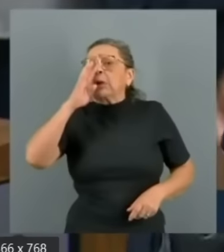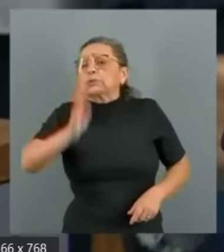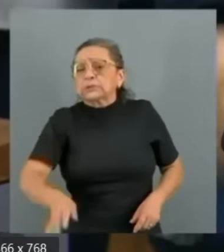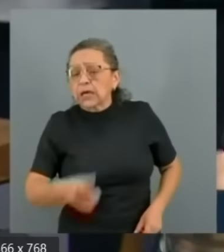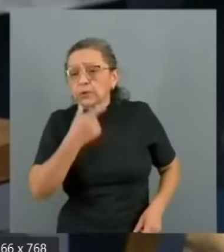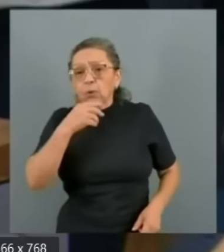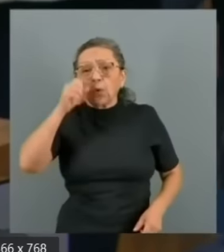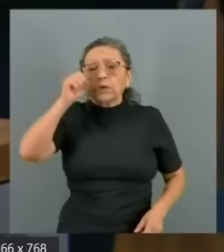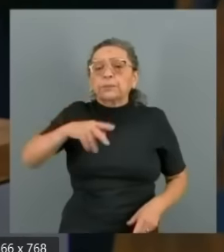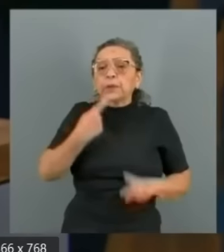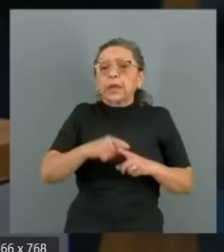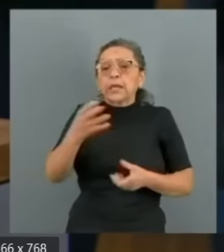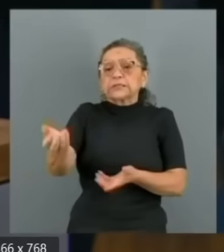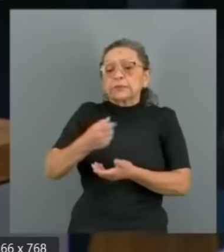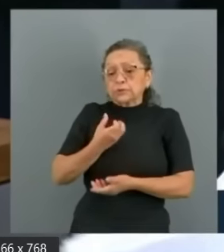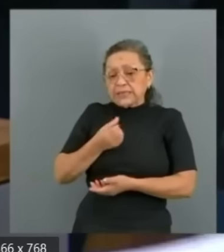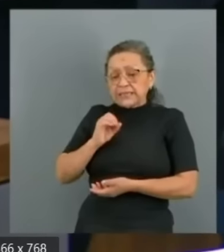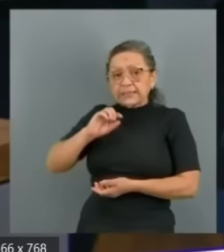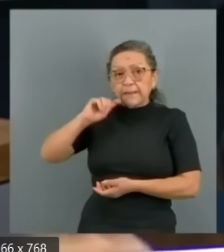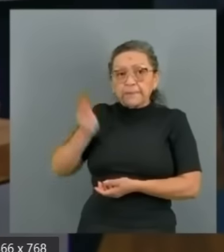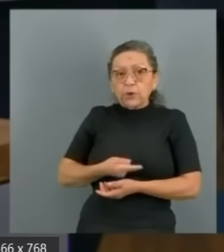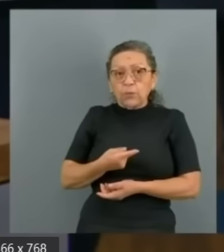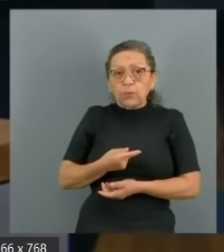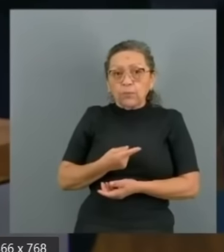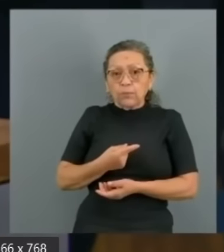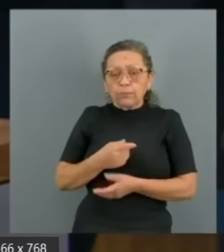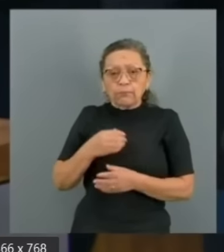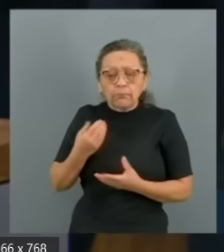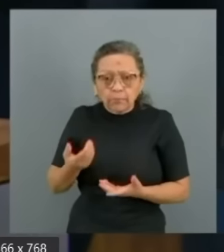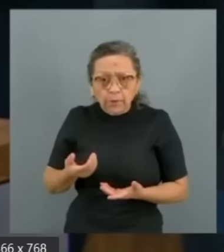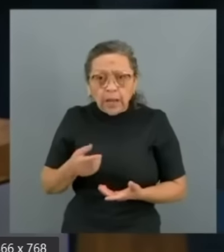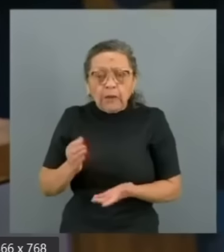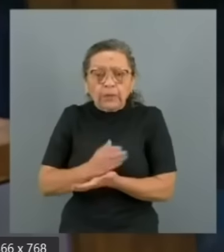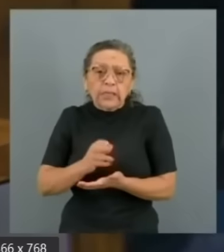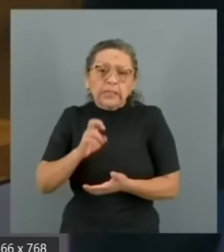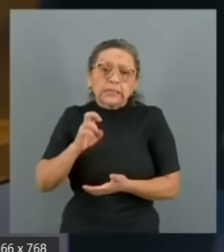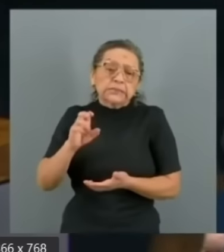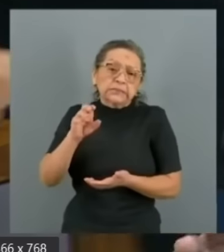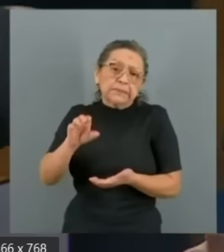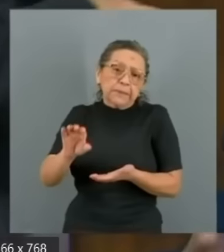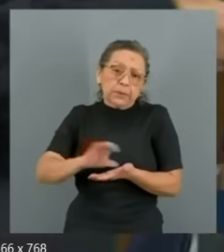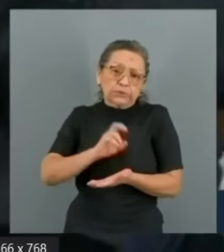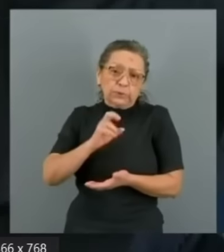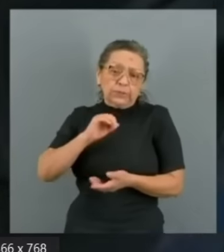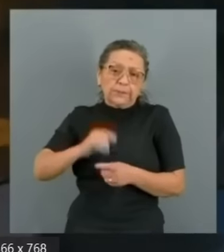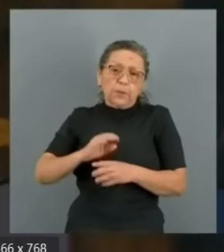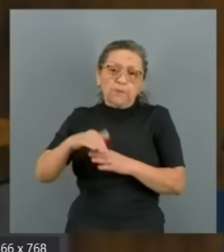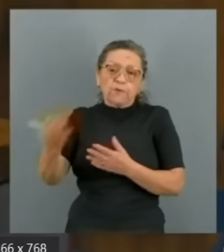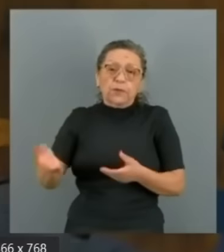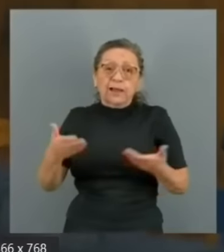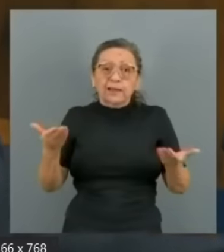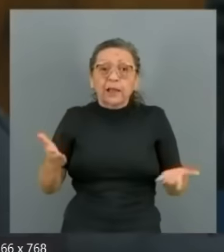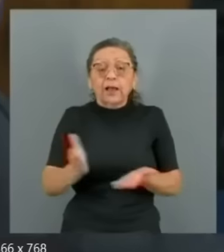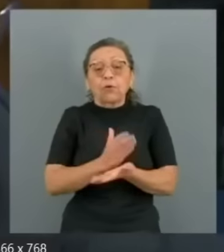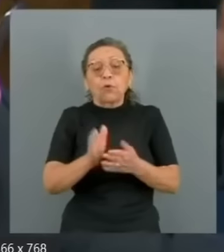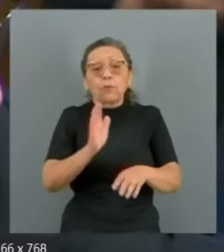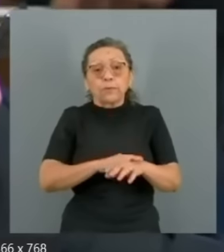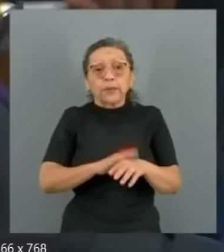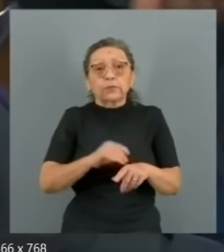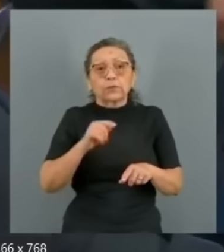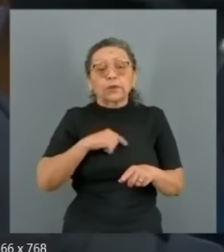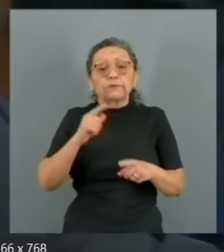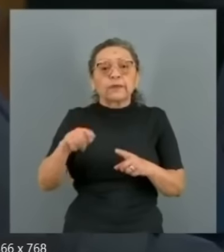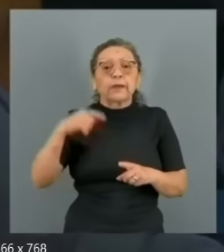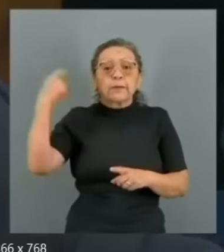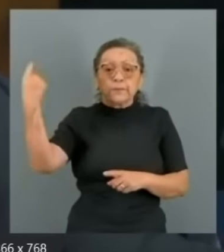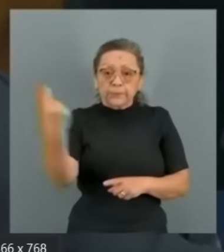60 mil por dentro. Alguém recebeu 50 mil por fora. Bom, em algum momento, quando chegar aqui o próximo depoimento, vai